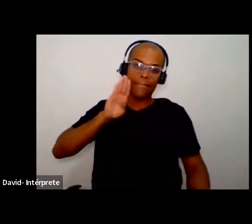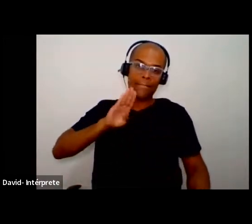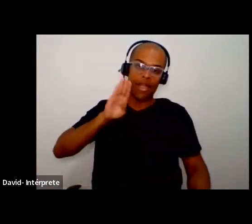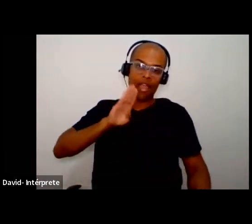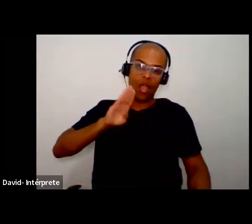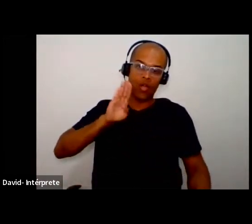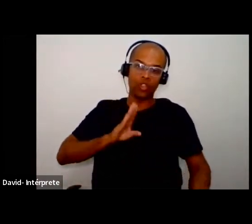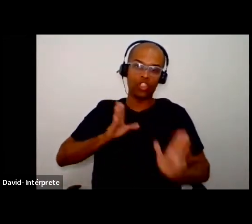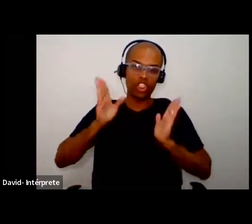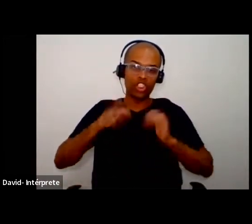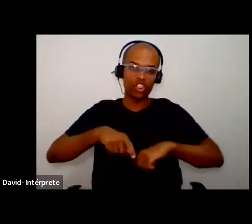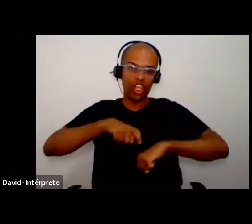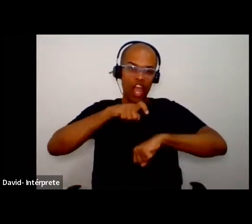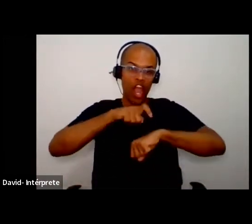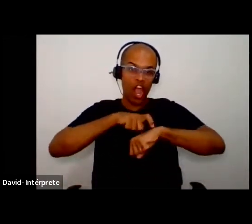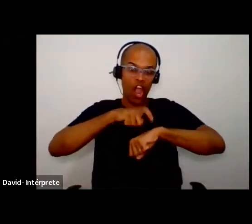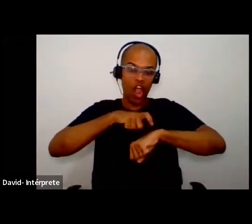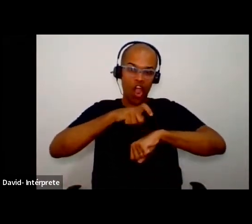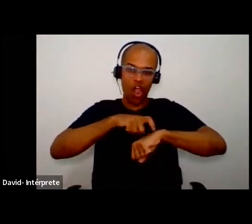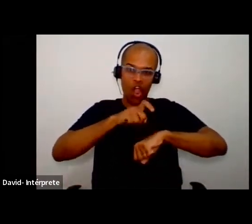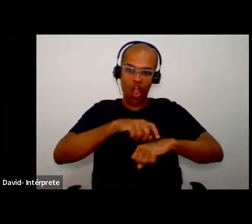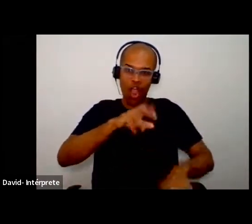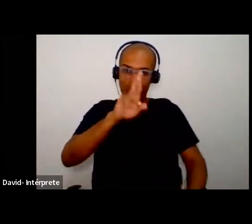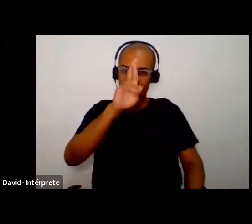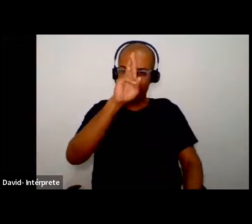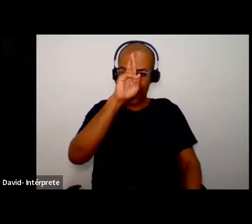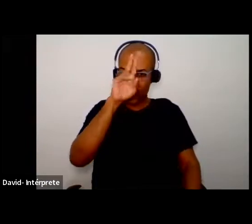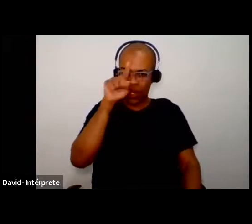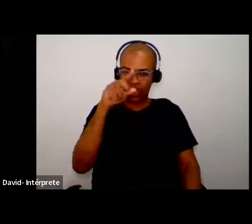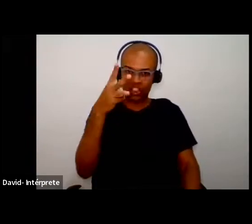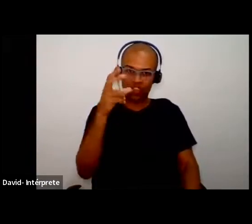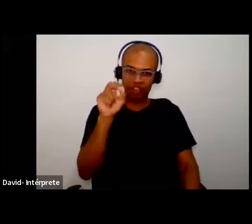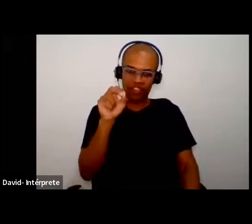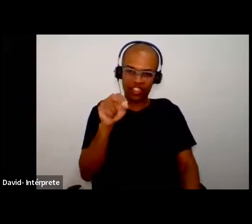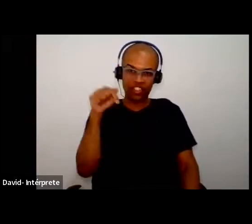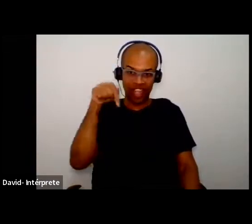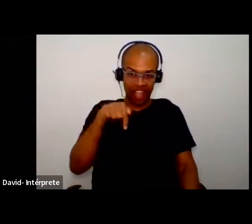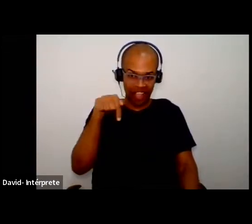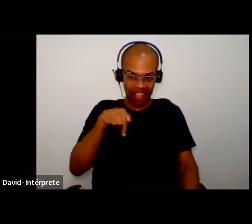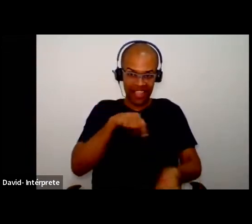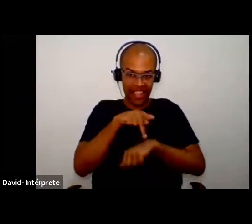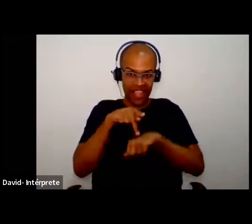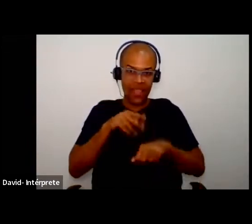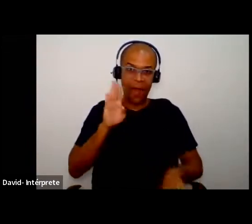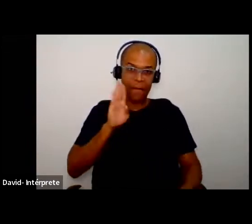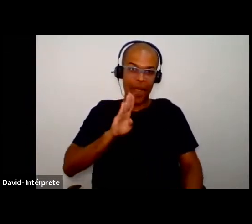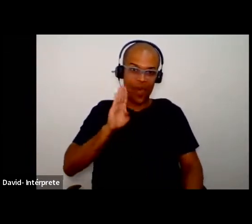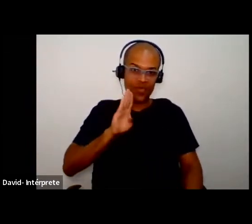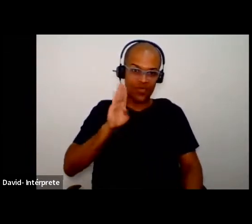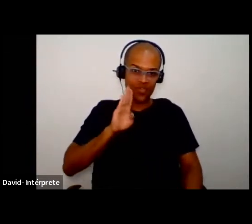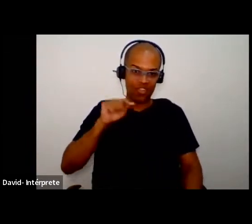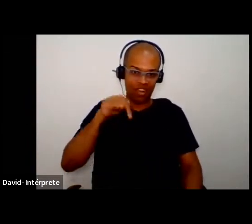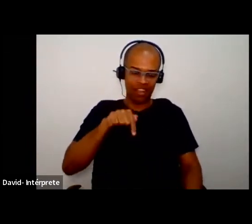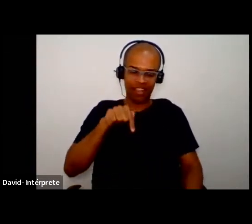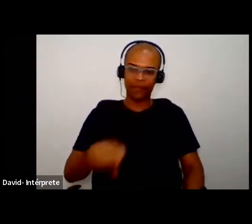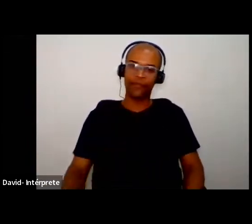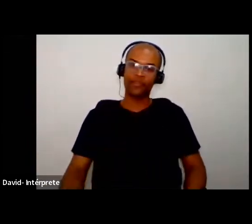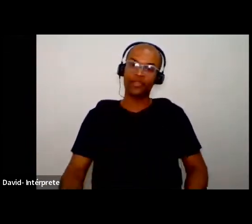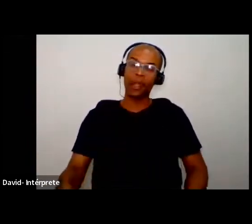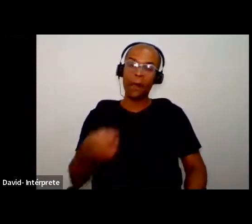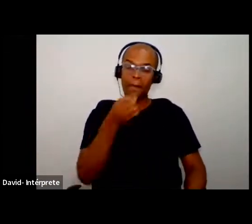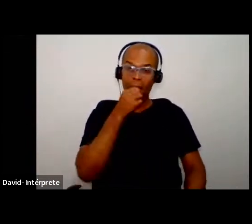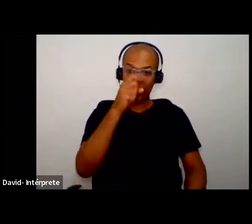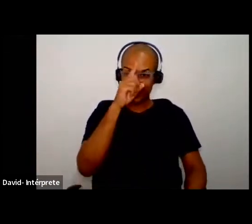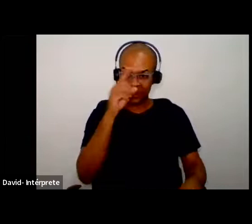meia-noite e... Deixa eu olhar aqui, 00:20, aqui para mim, tá? Então, bom dia para vocês,